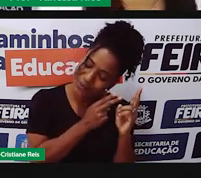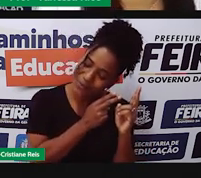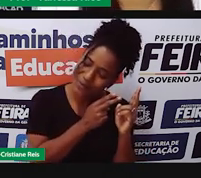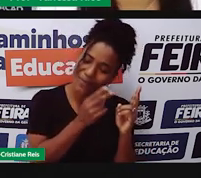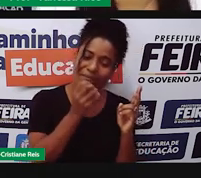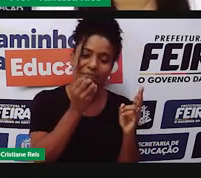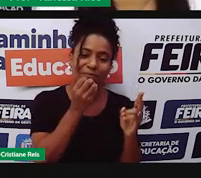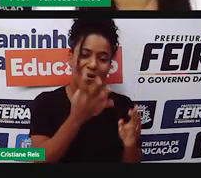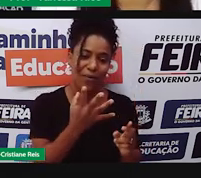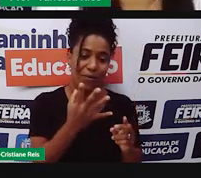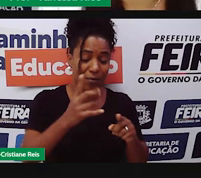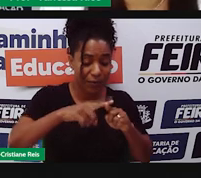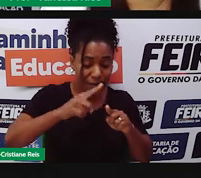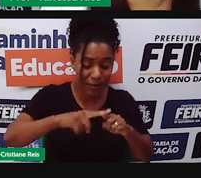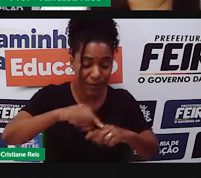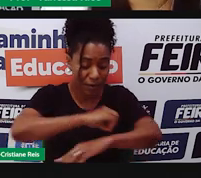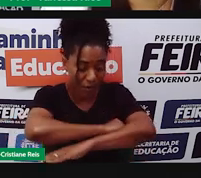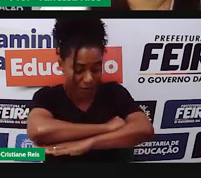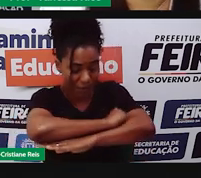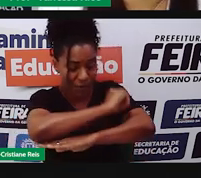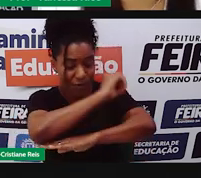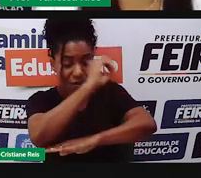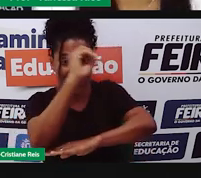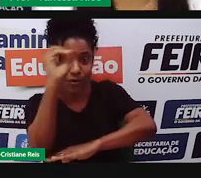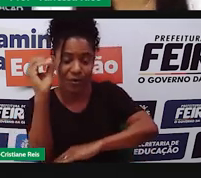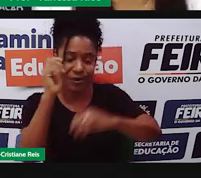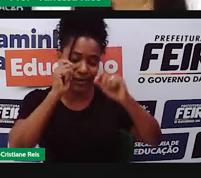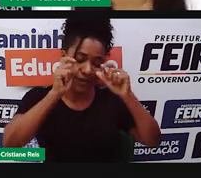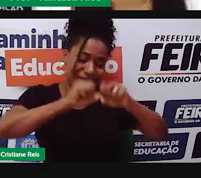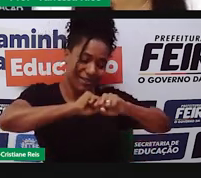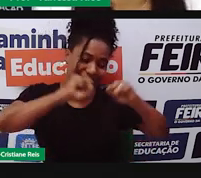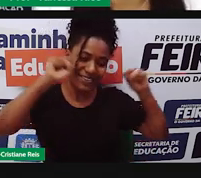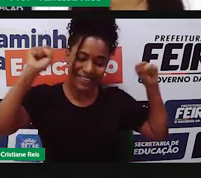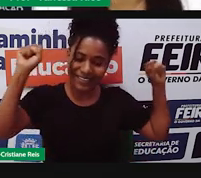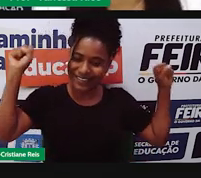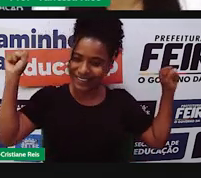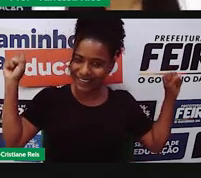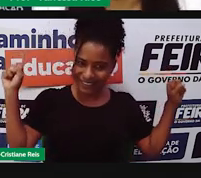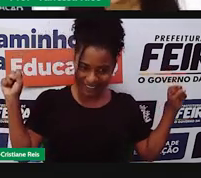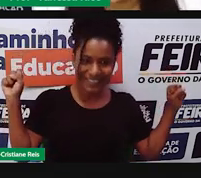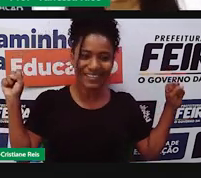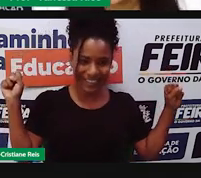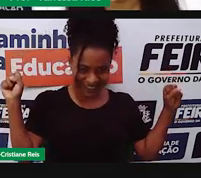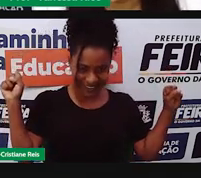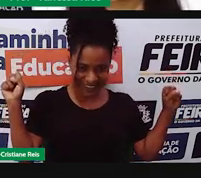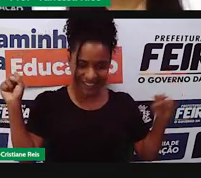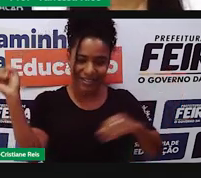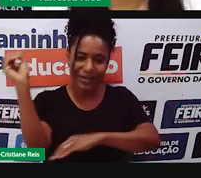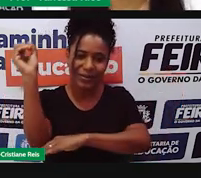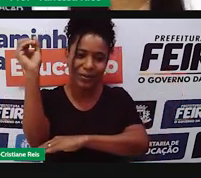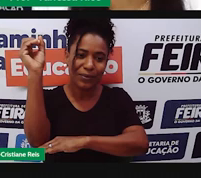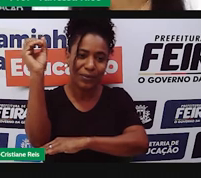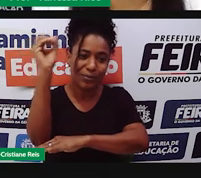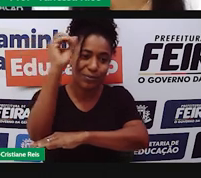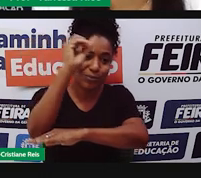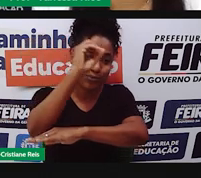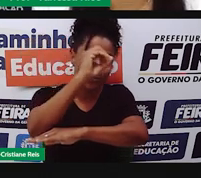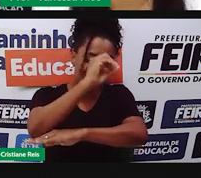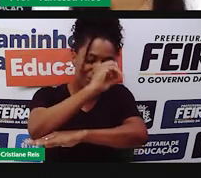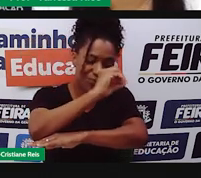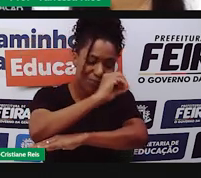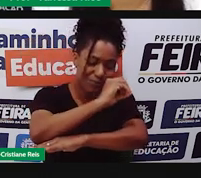nosso organismo, né, a dormir enquanto está escuro, a se manter acordado e ativo quando está claro, mas também